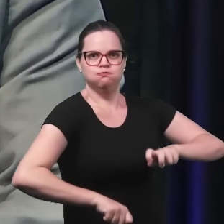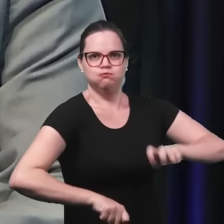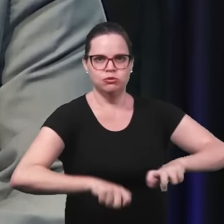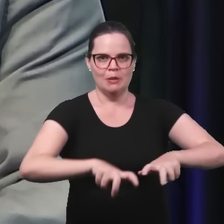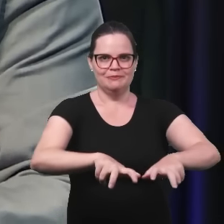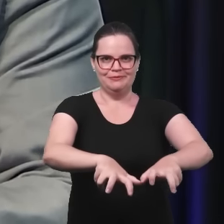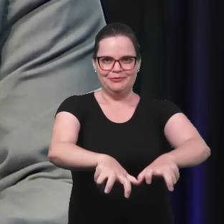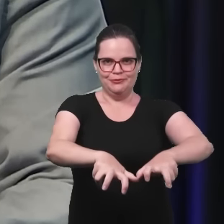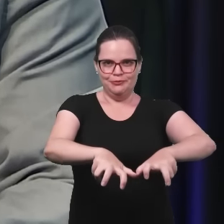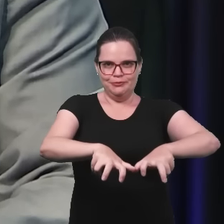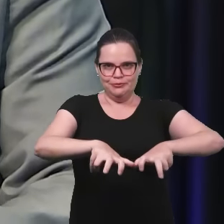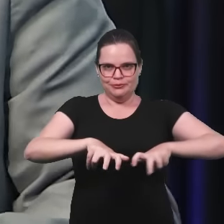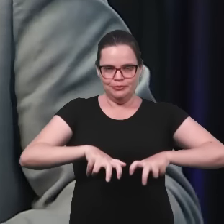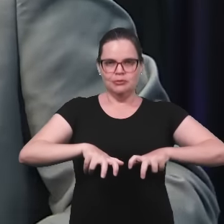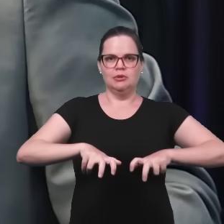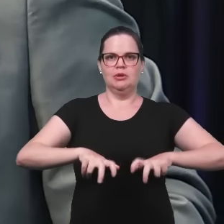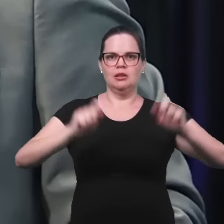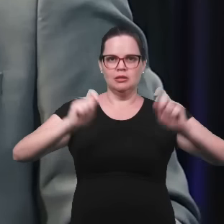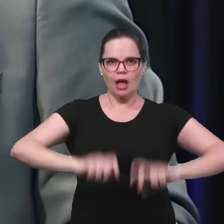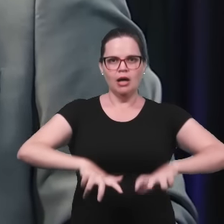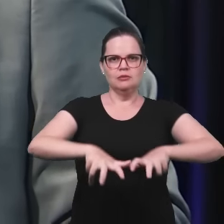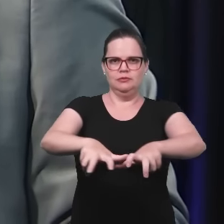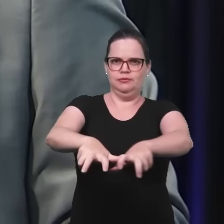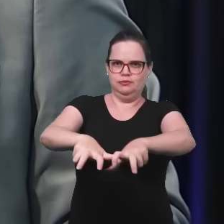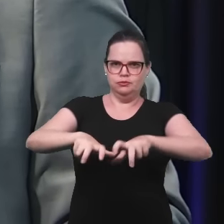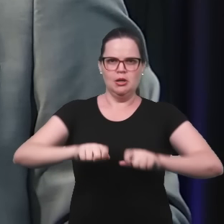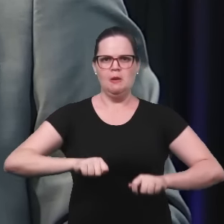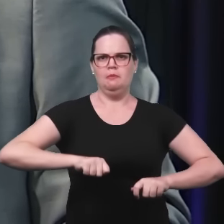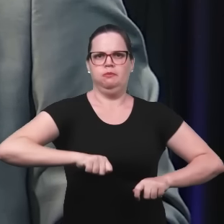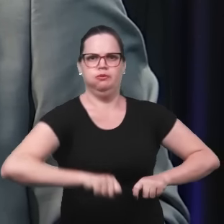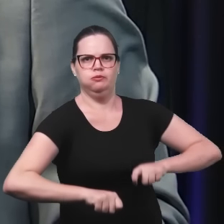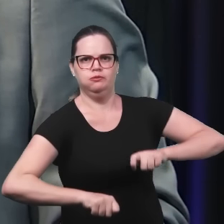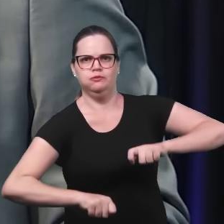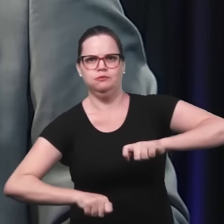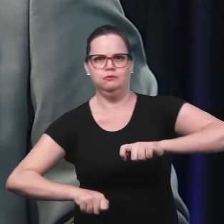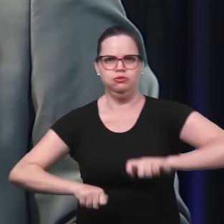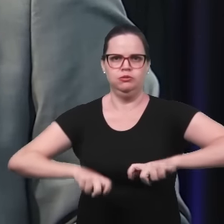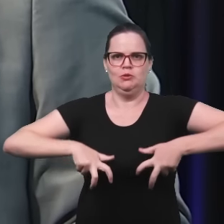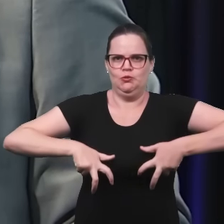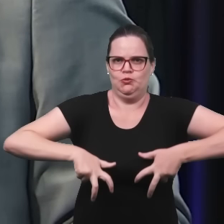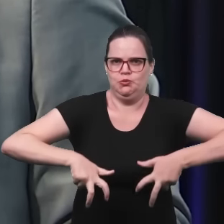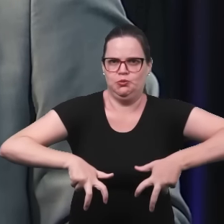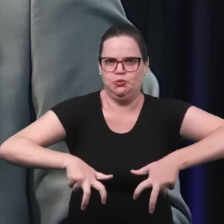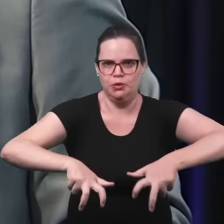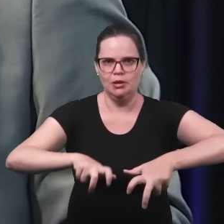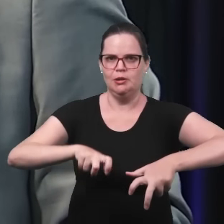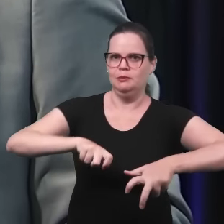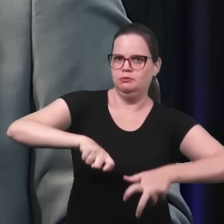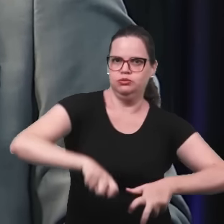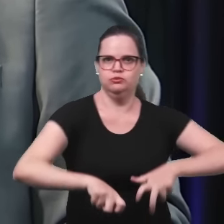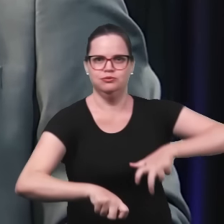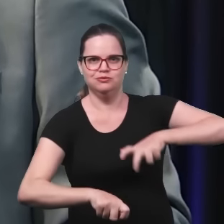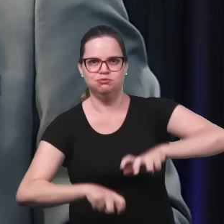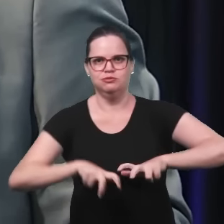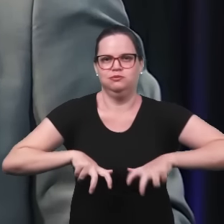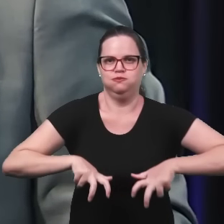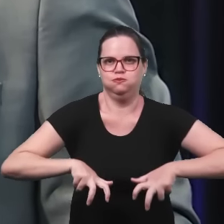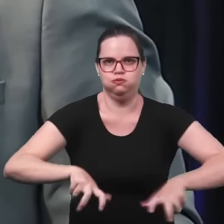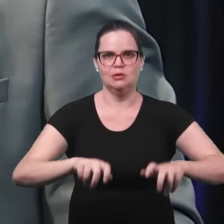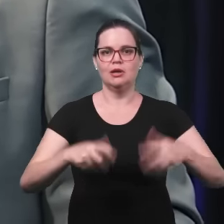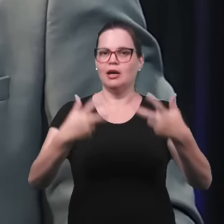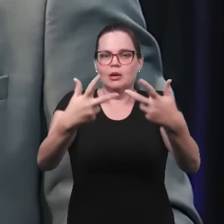ele continue ali sucando a terra. Então o arado ele fala exatamente de